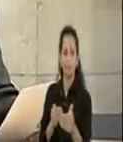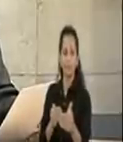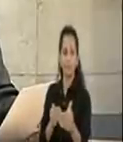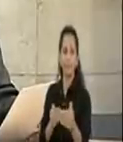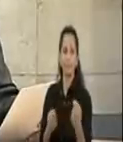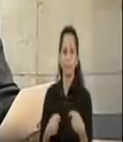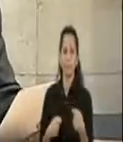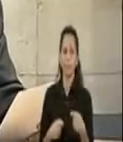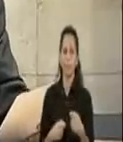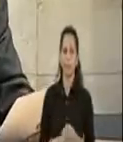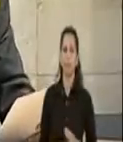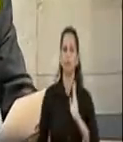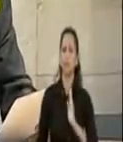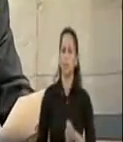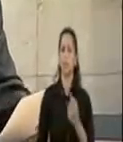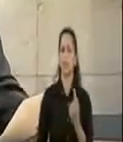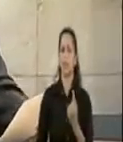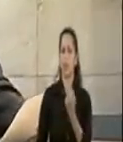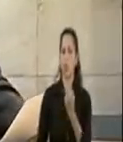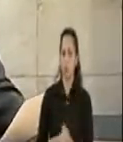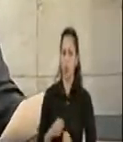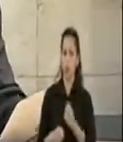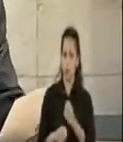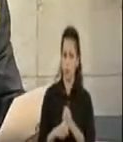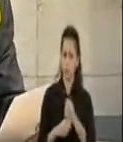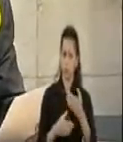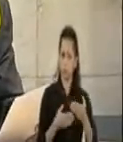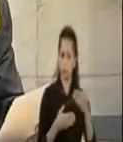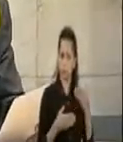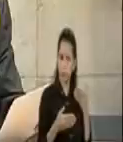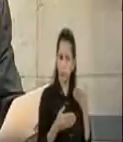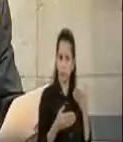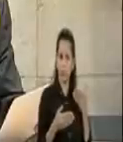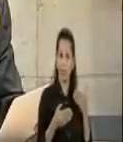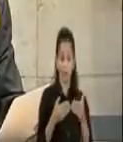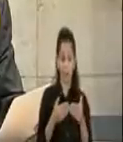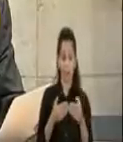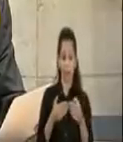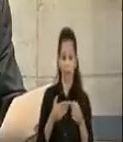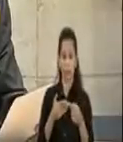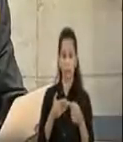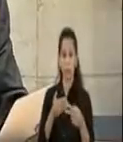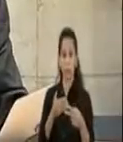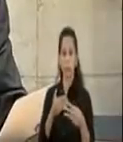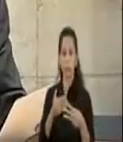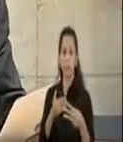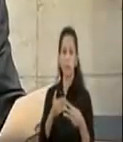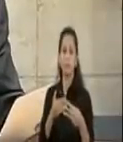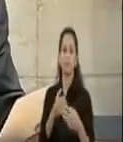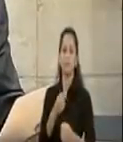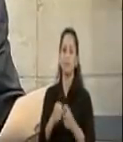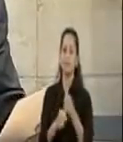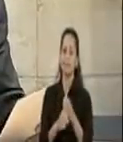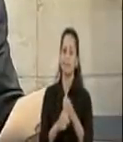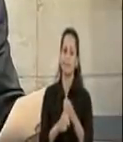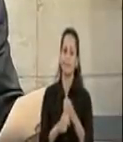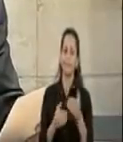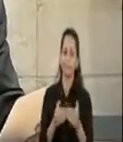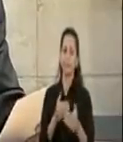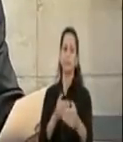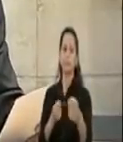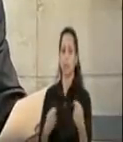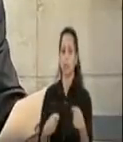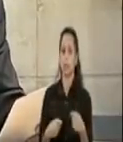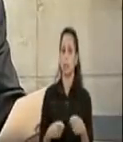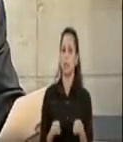o primeiro ano aconteceu. E nesse primeiro ano foi um ano de ajuste, trabalhando com um orçamento feito ainda